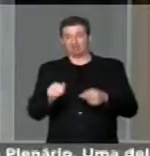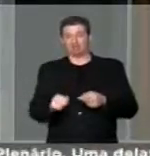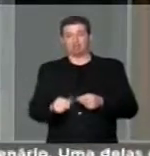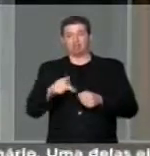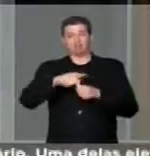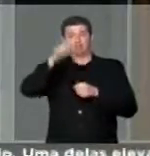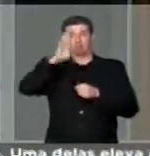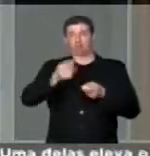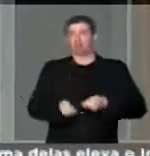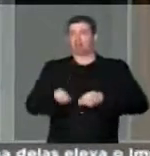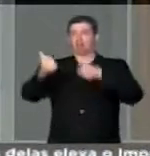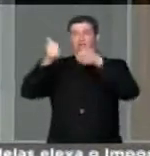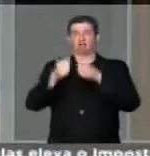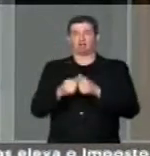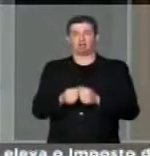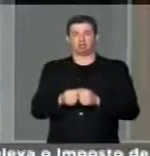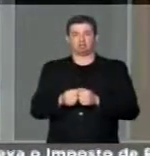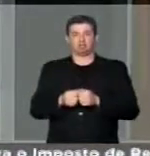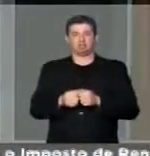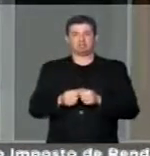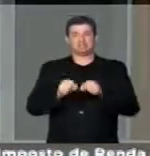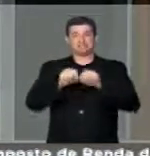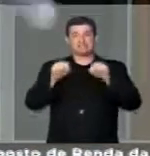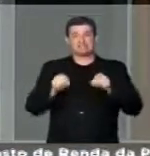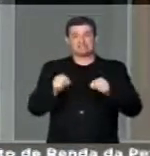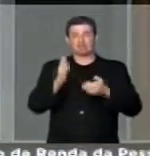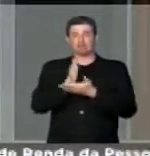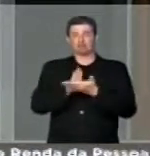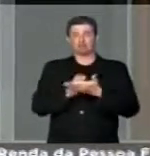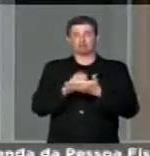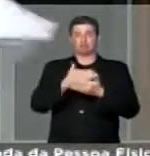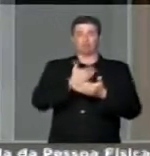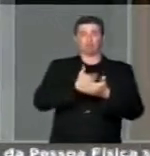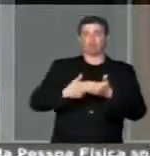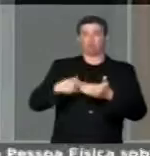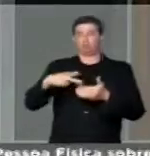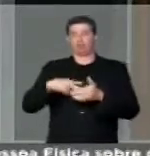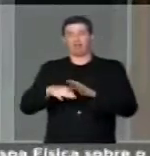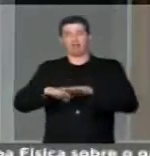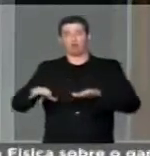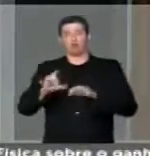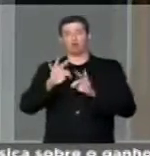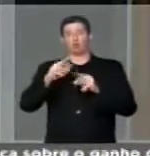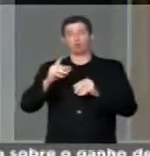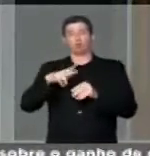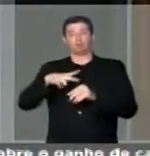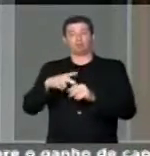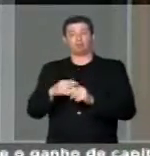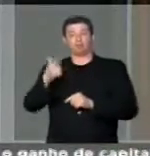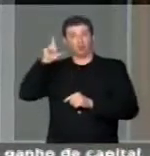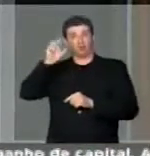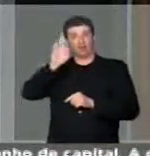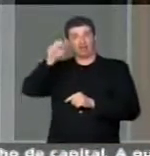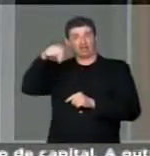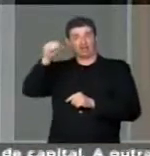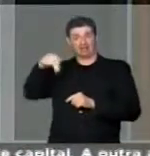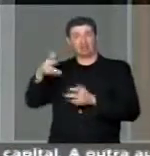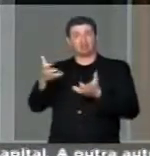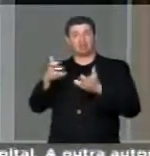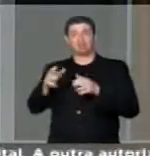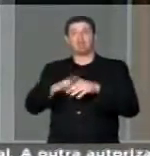a Petrobras, acabar com o sistema de partilha? É o projeto do presidente Renan ontem, que é